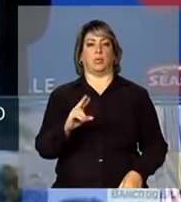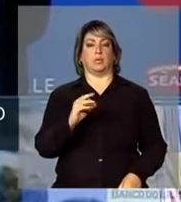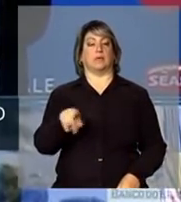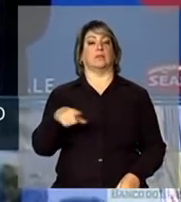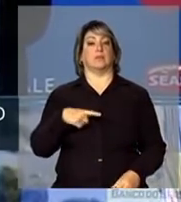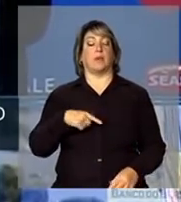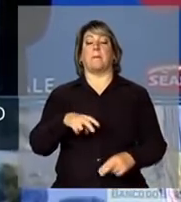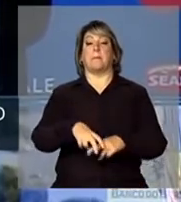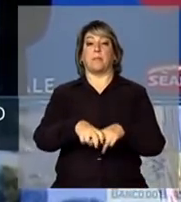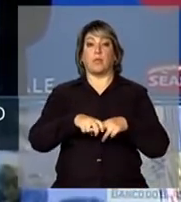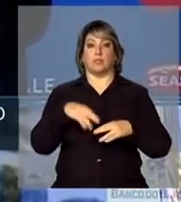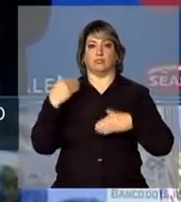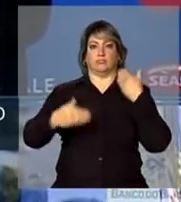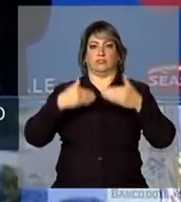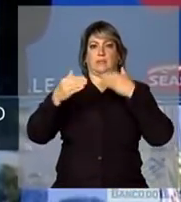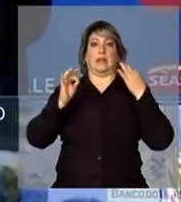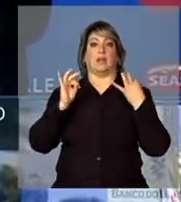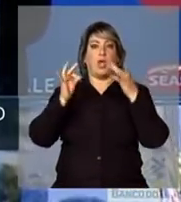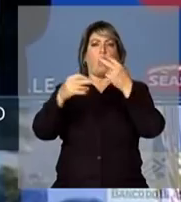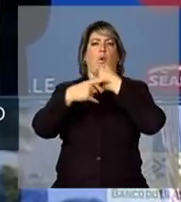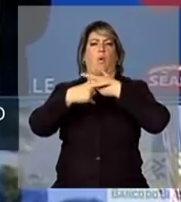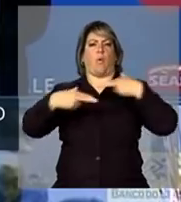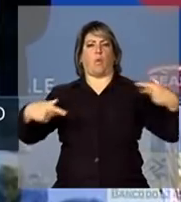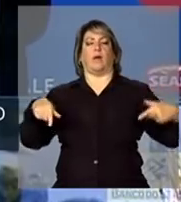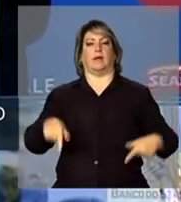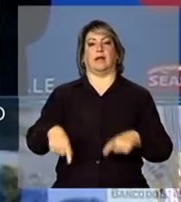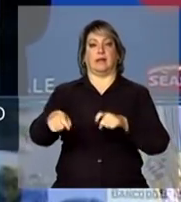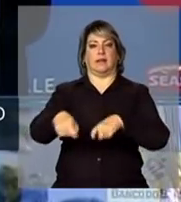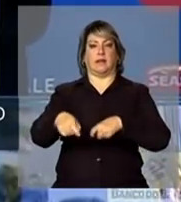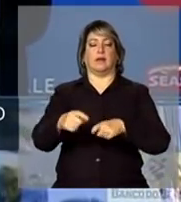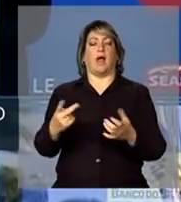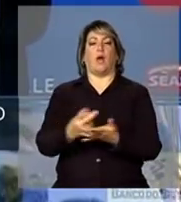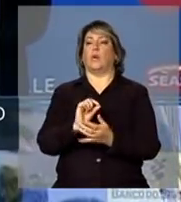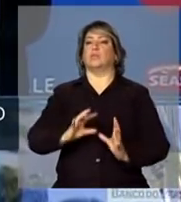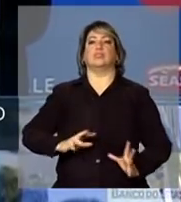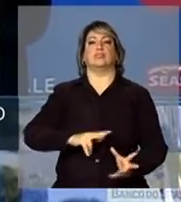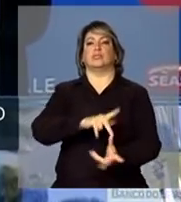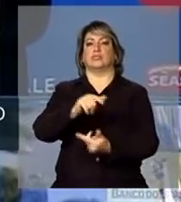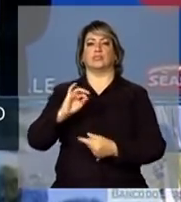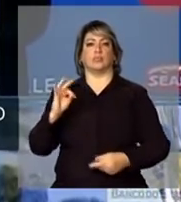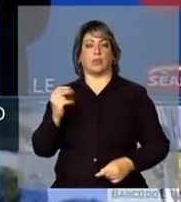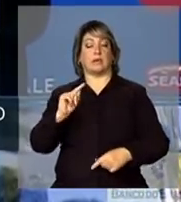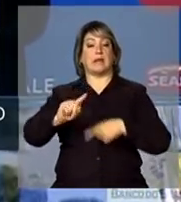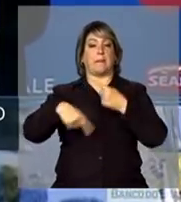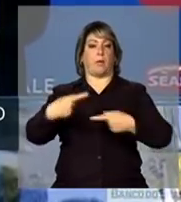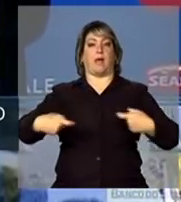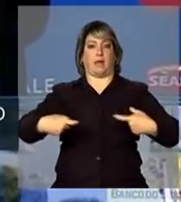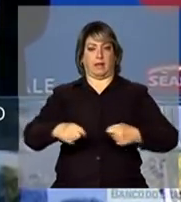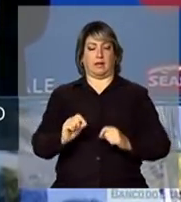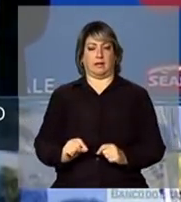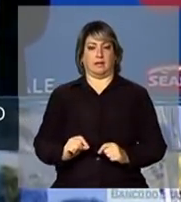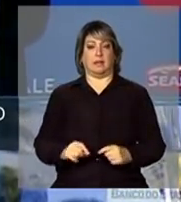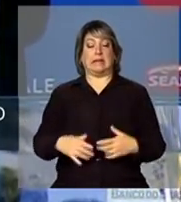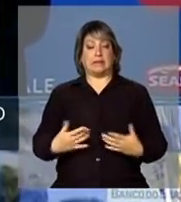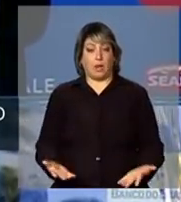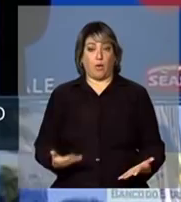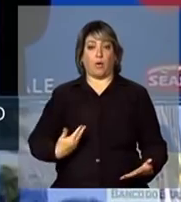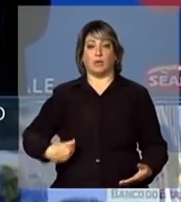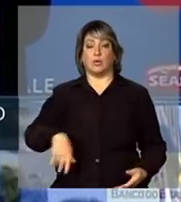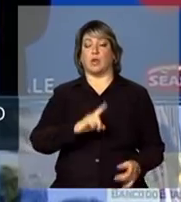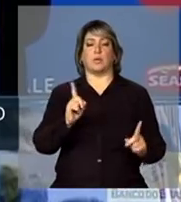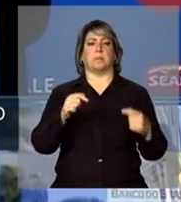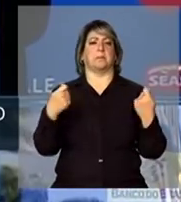da modernização da agricultura que ocorreu no mundo todo no pós-guerra. Portanto, nós não temos que